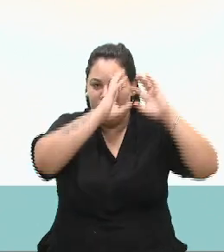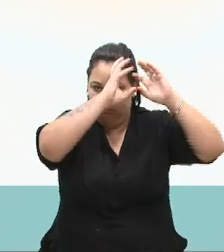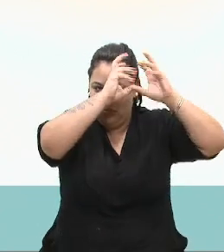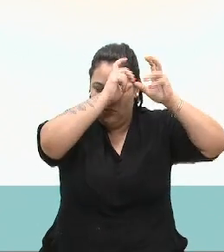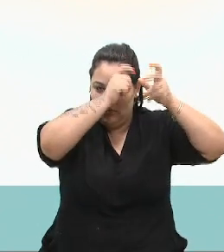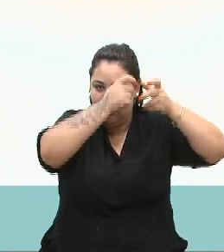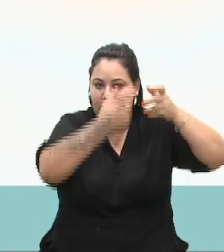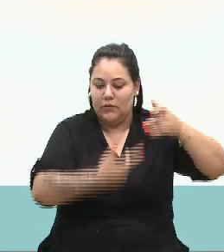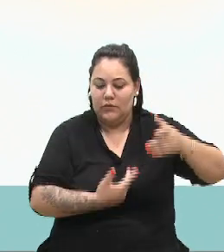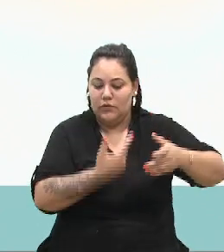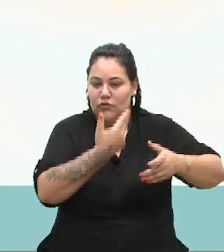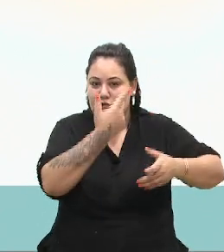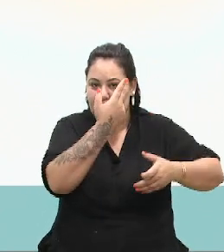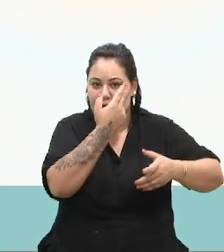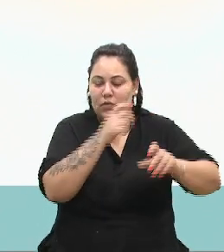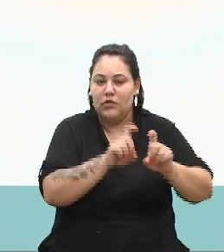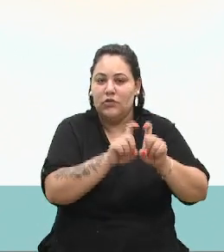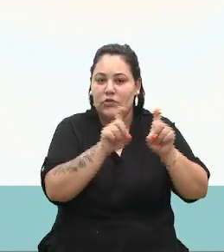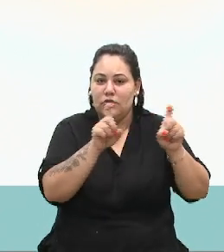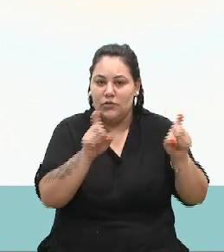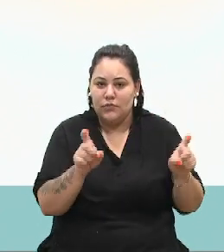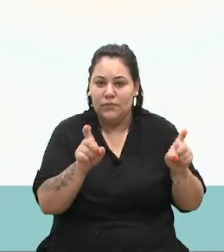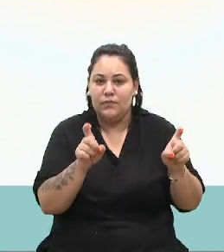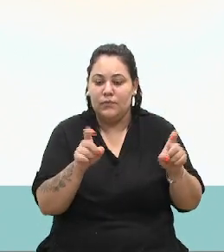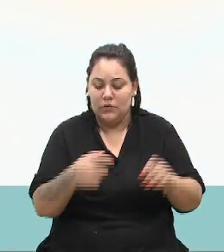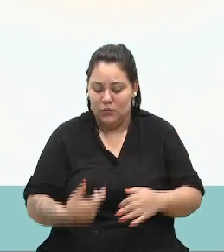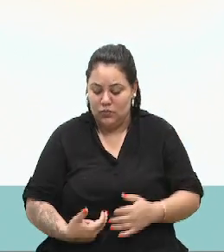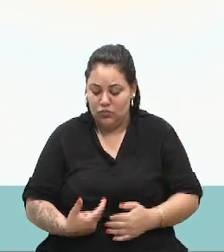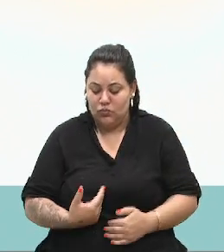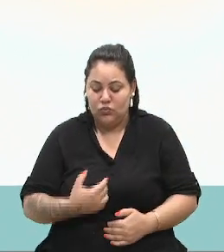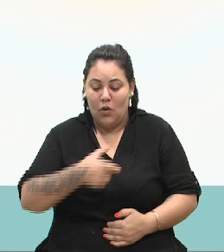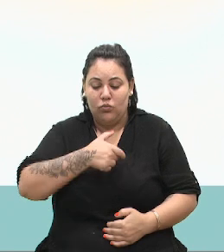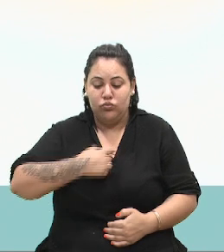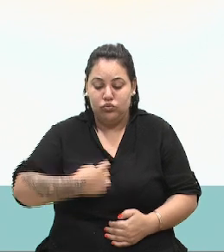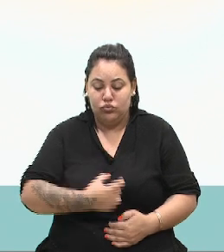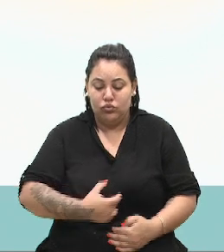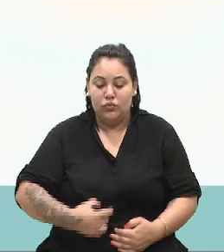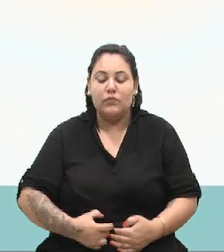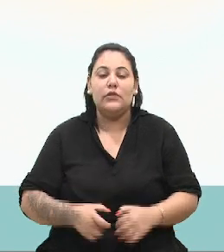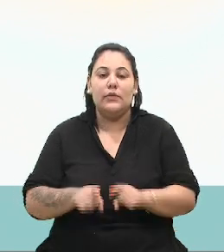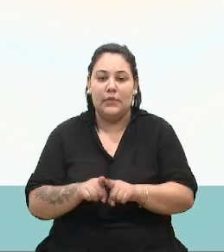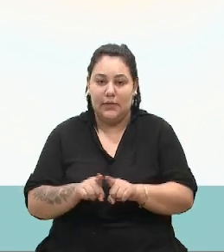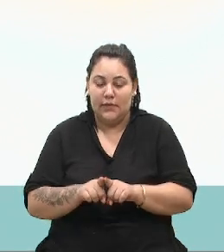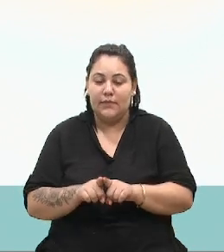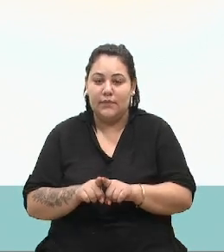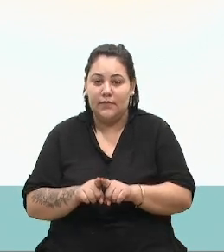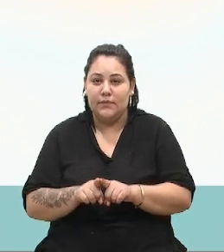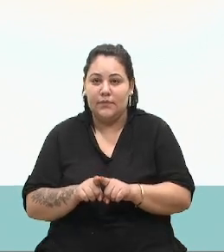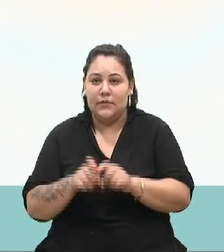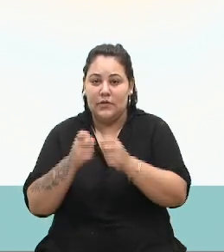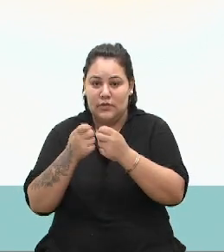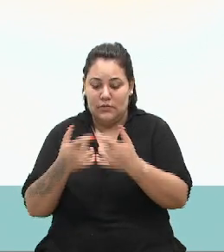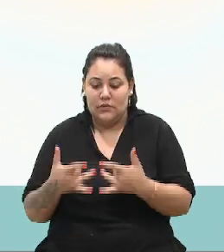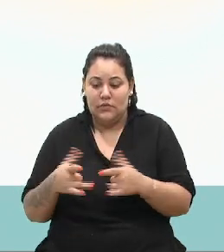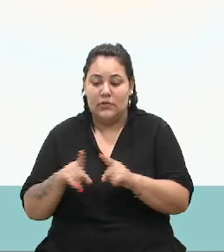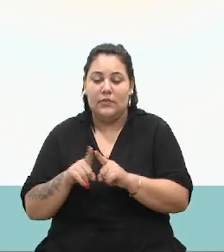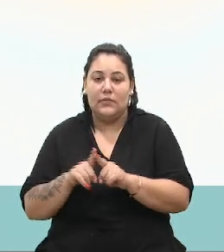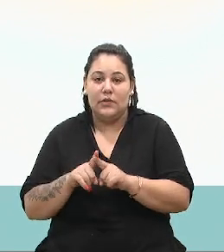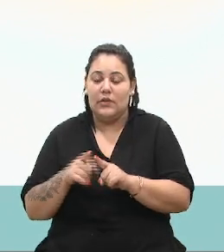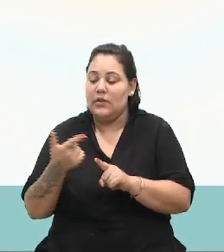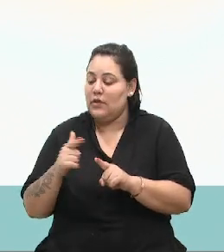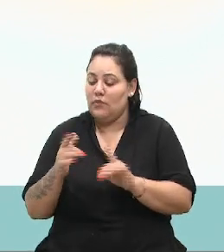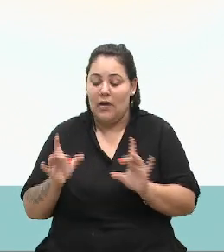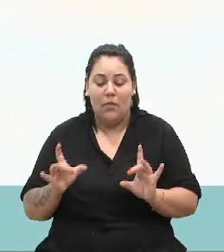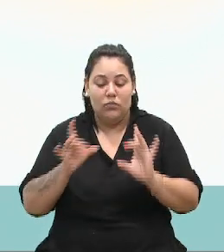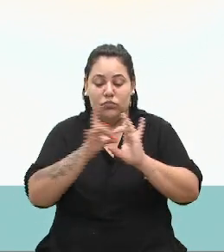por ginecologista, cirurgião do aparelho digestivo, e, como reforcem, sem qualquer vínculo